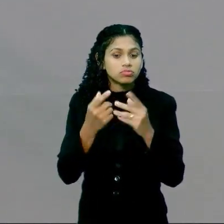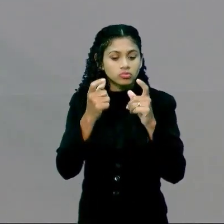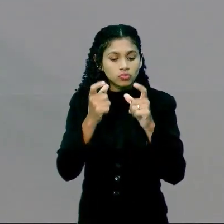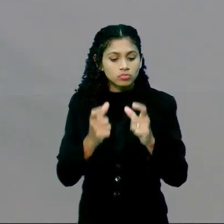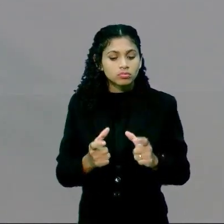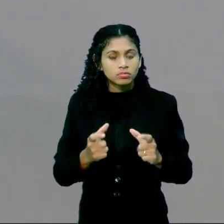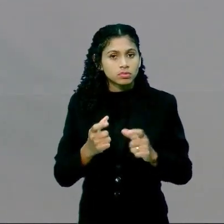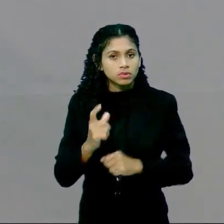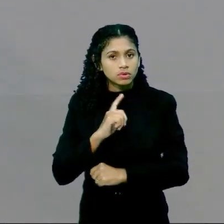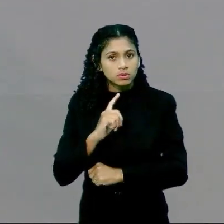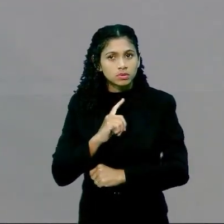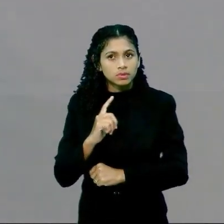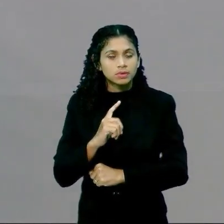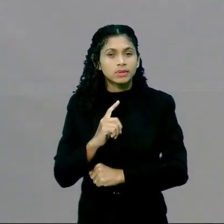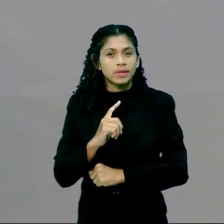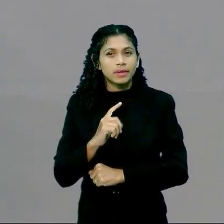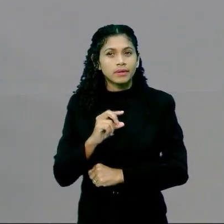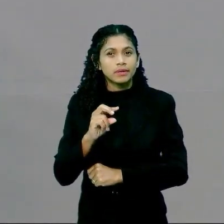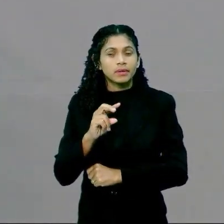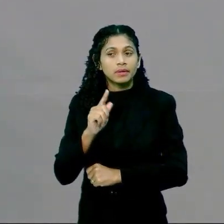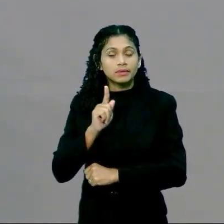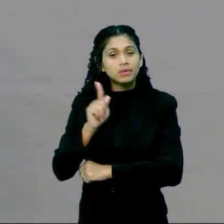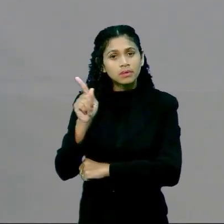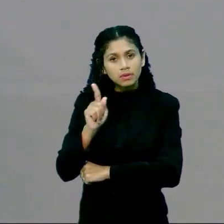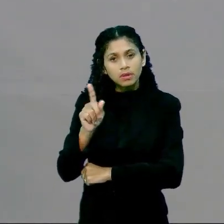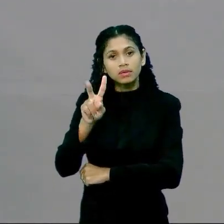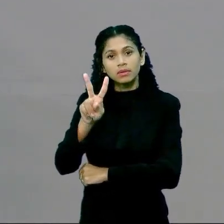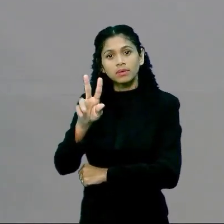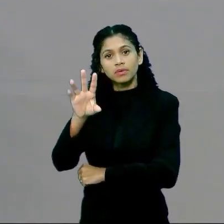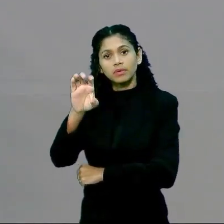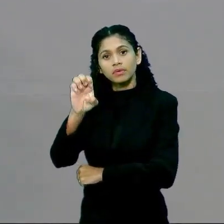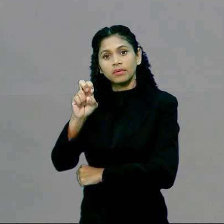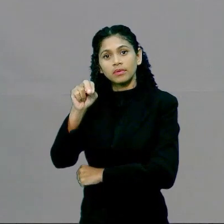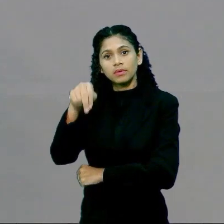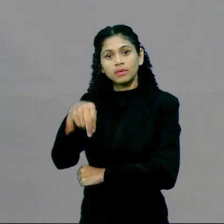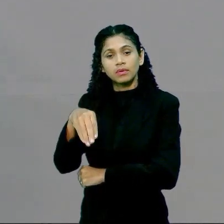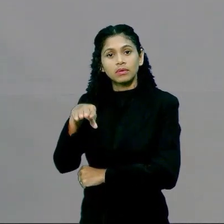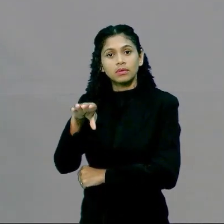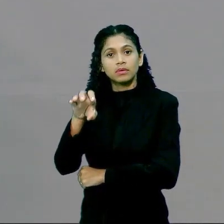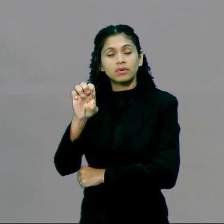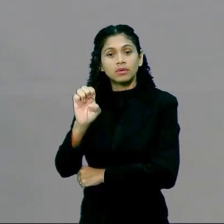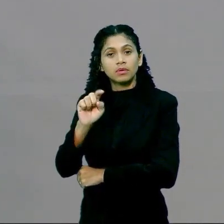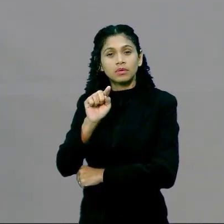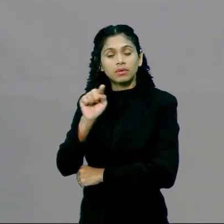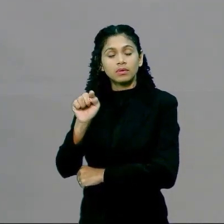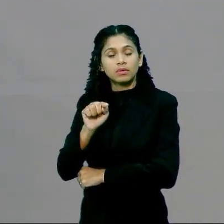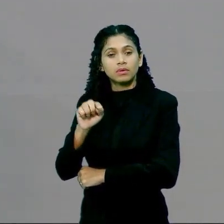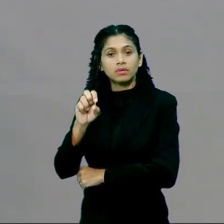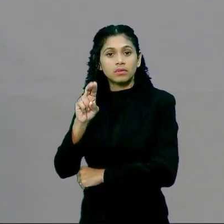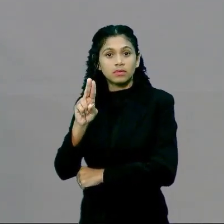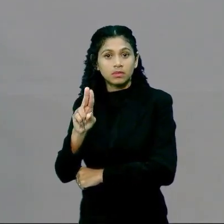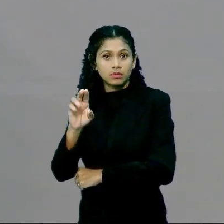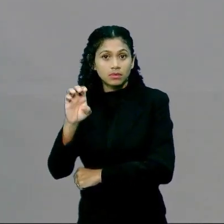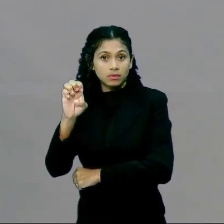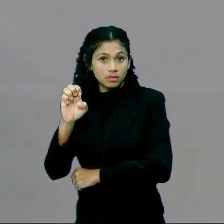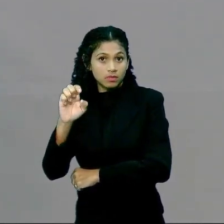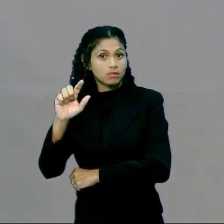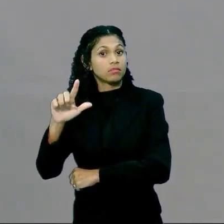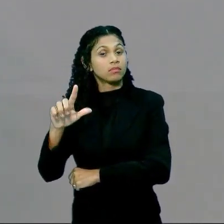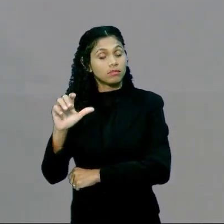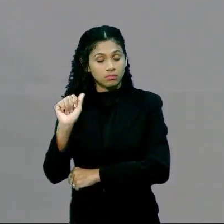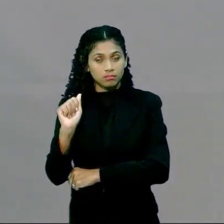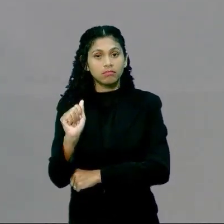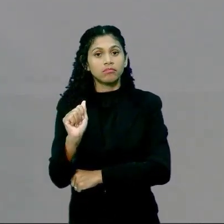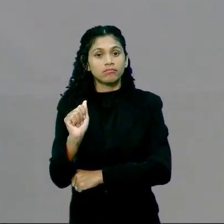temos malta mais próximo, né? Porque a bebida ela é mais localizada, né, na América